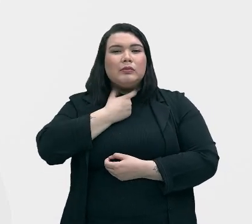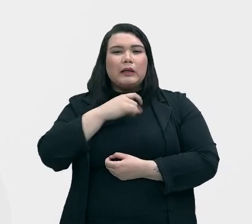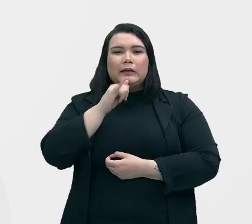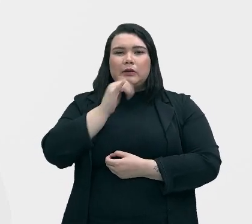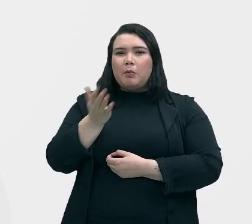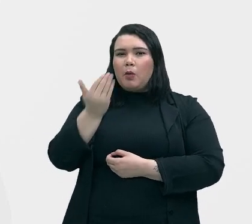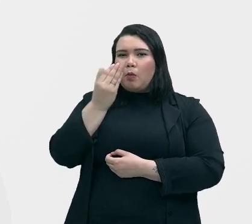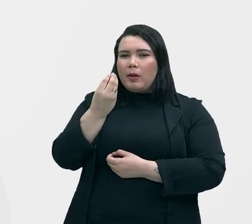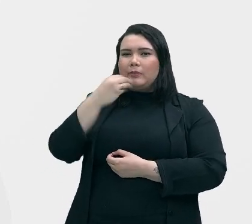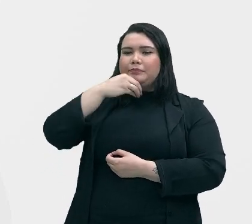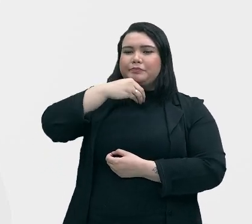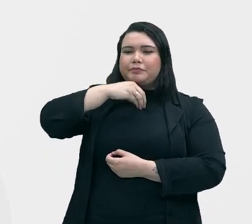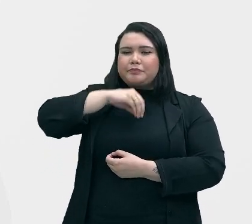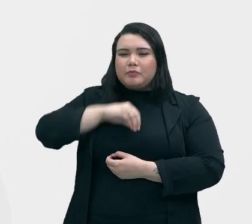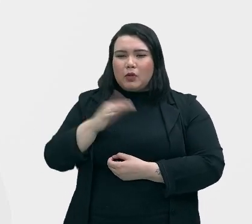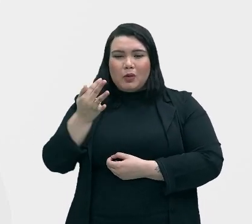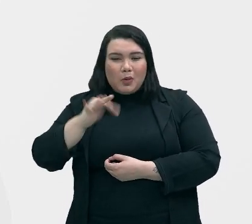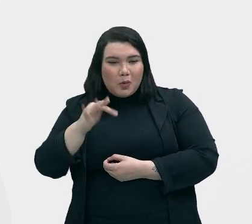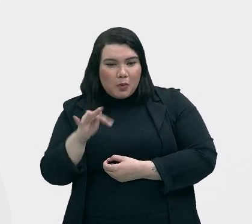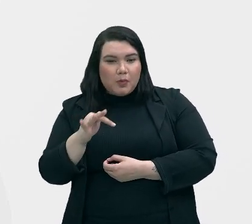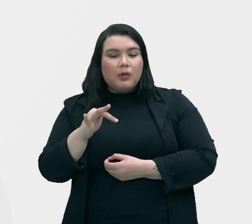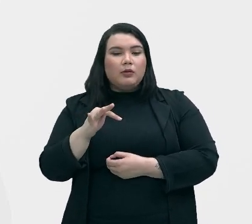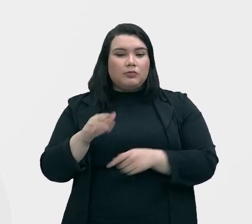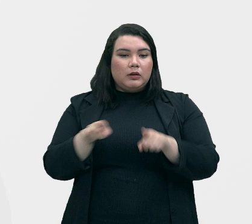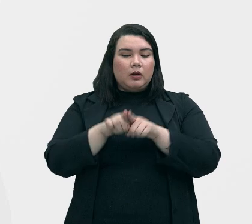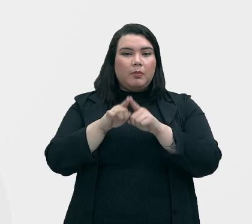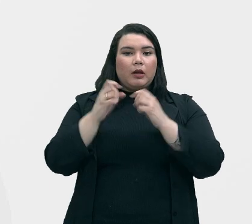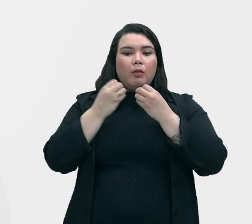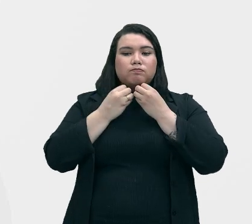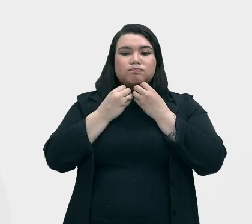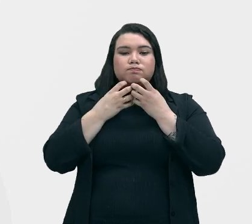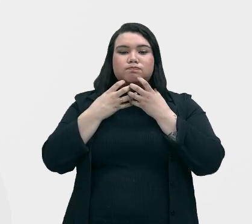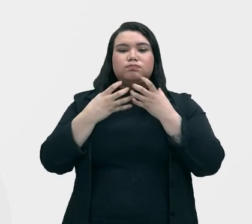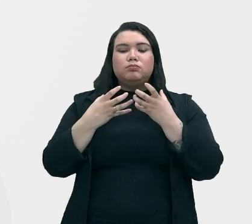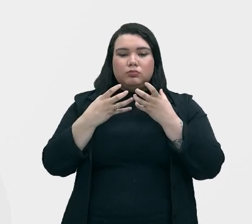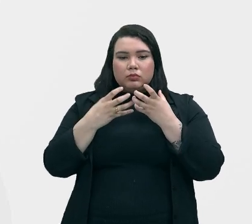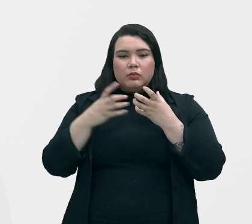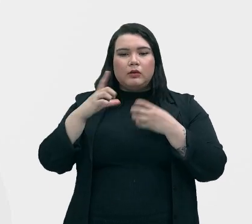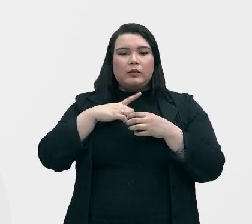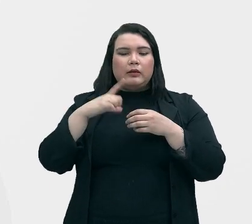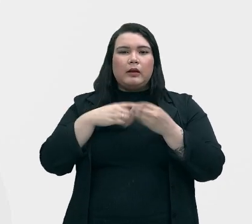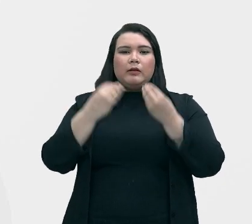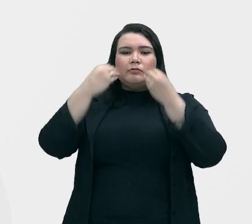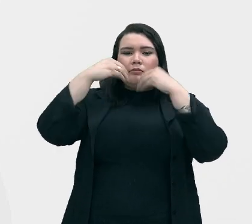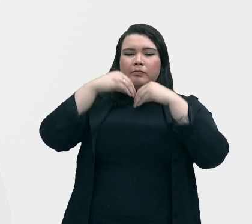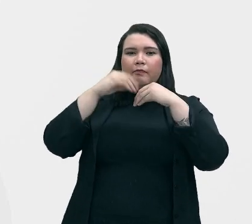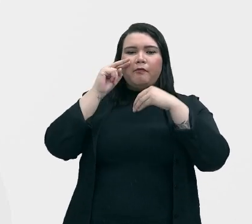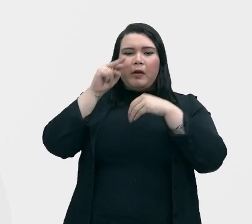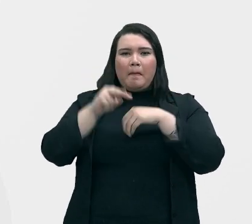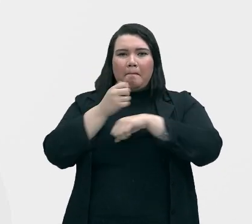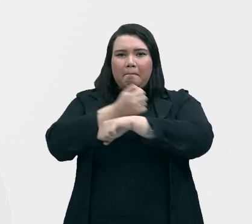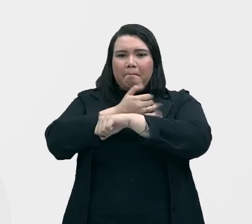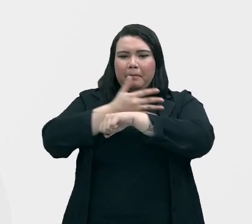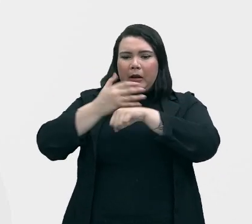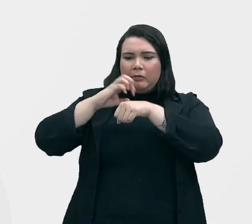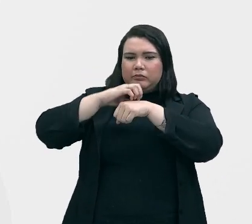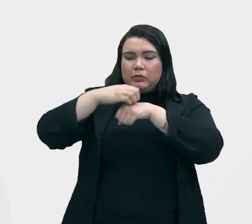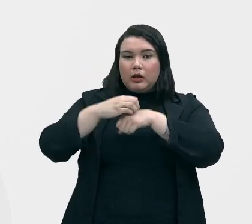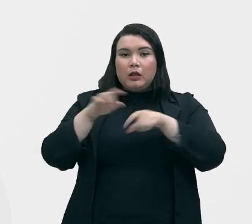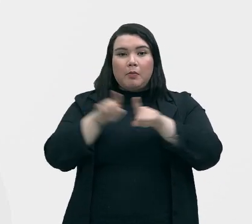engolir, gânglios linfáticos inchados, manchas de pus nas amígdalas e dor no